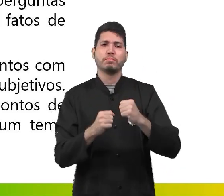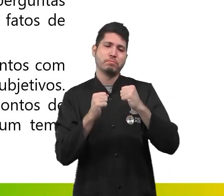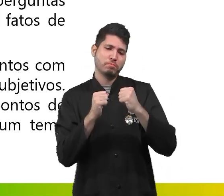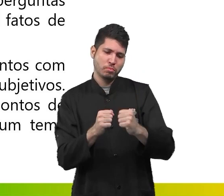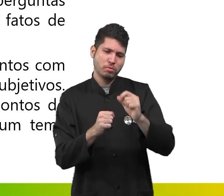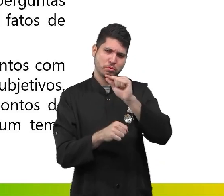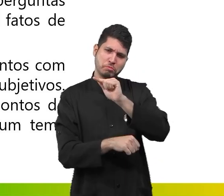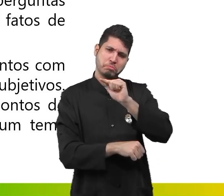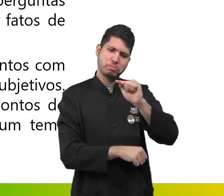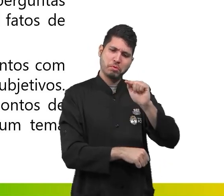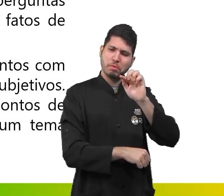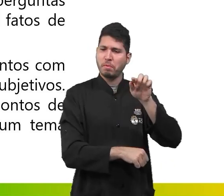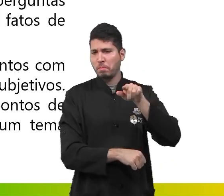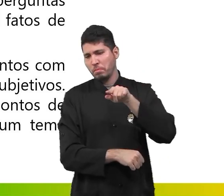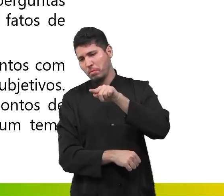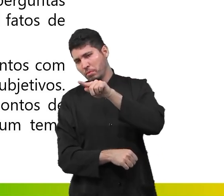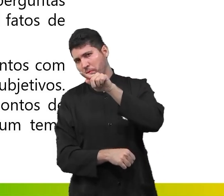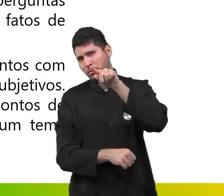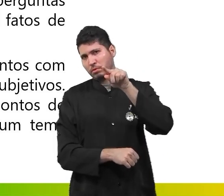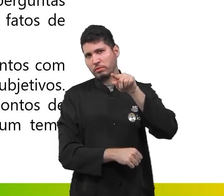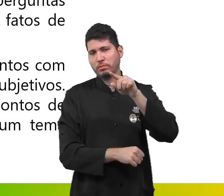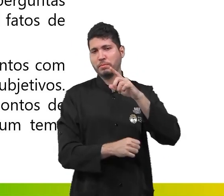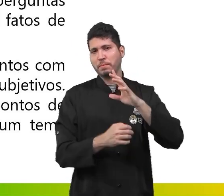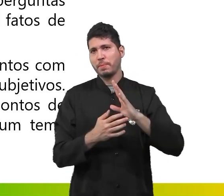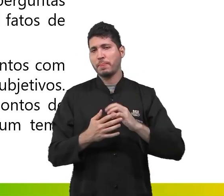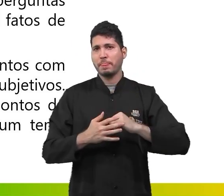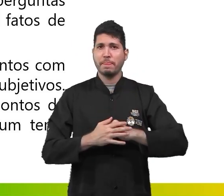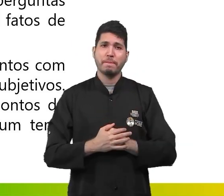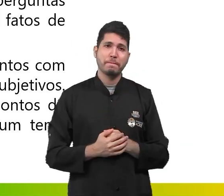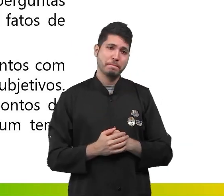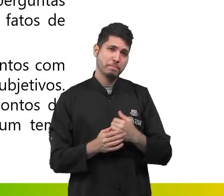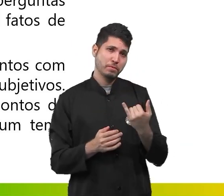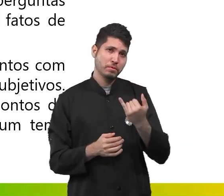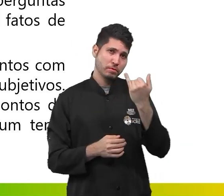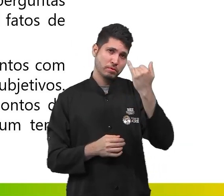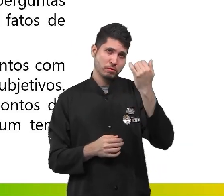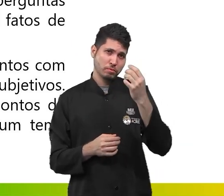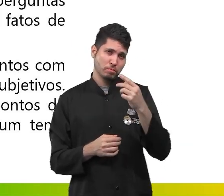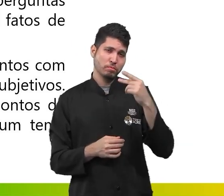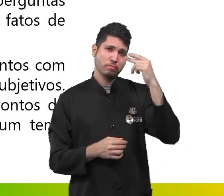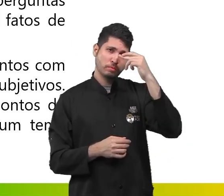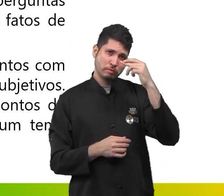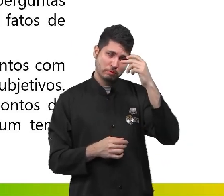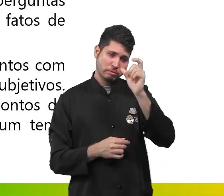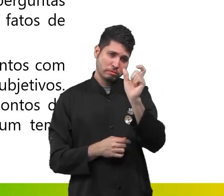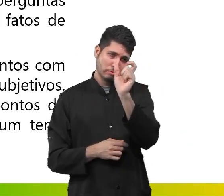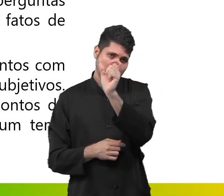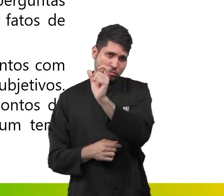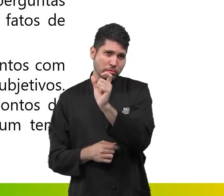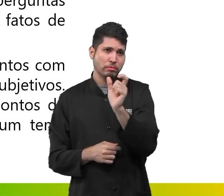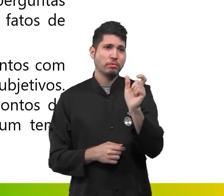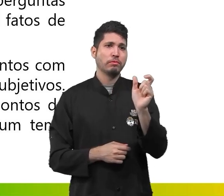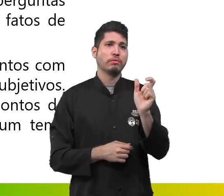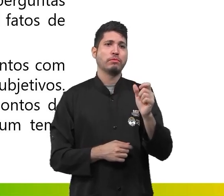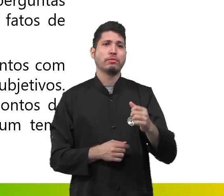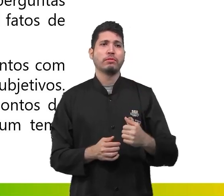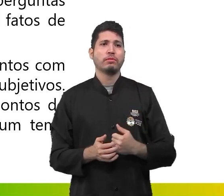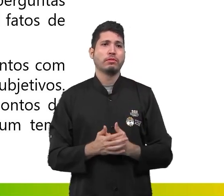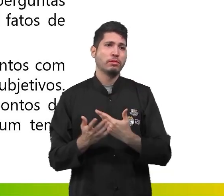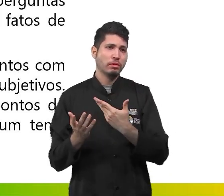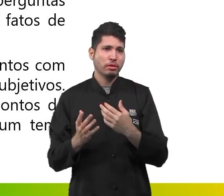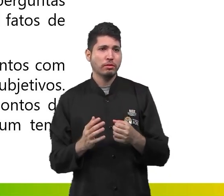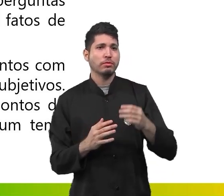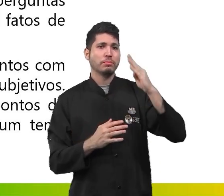colocar por incorreta, mas ele quer a correta. A estrutura, as principais características da notícia, ou seja,